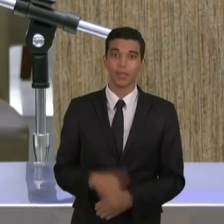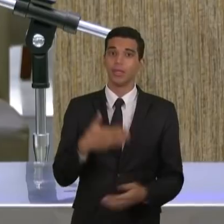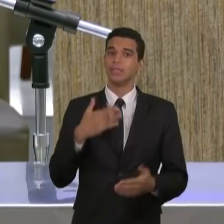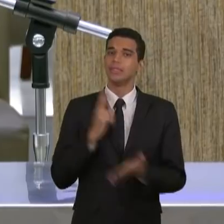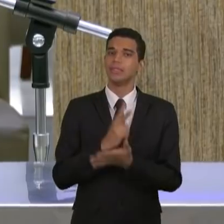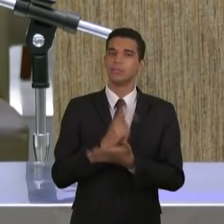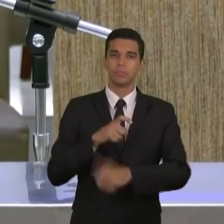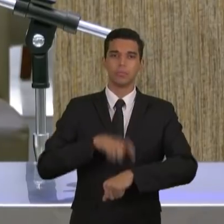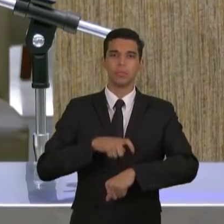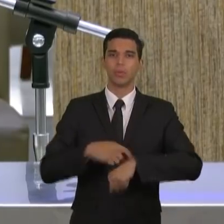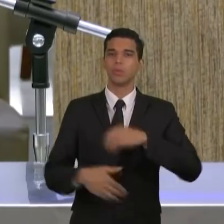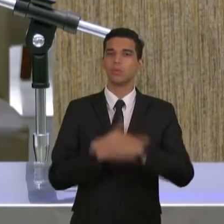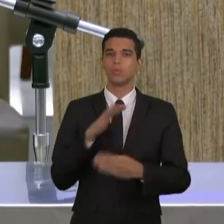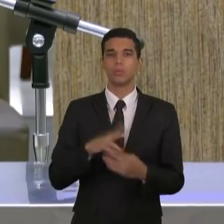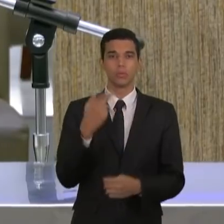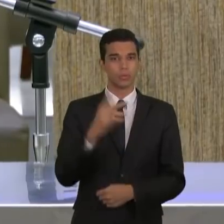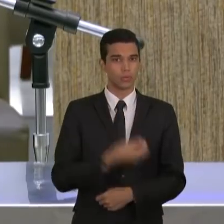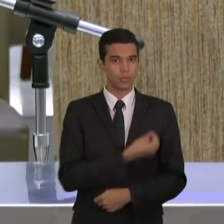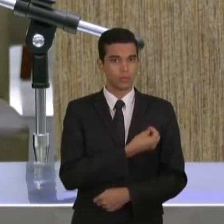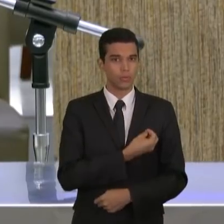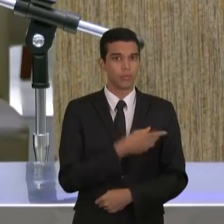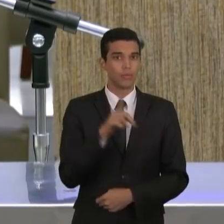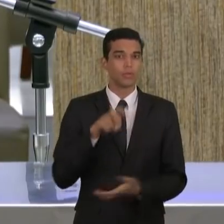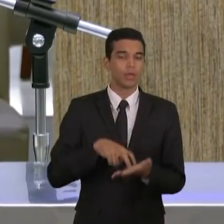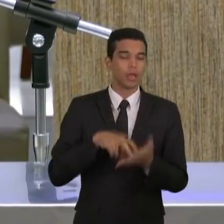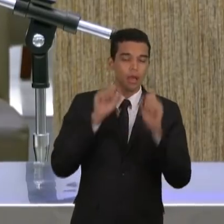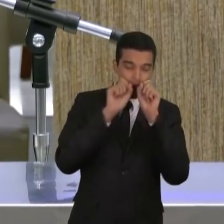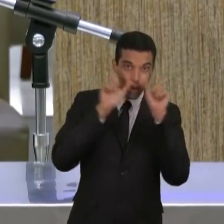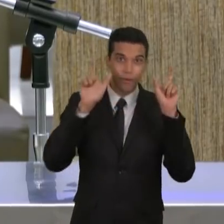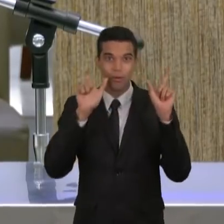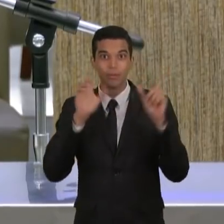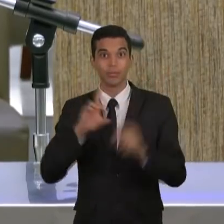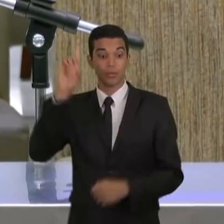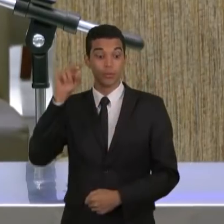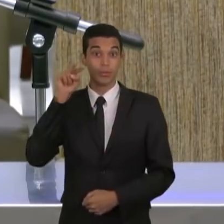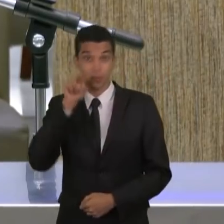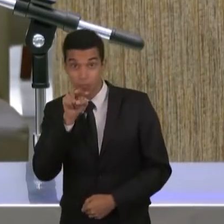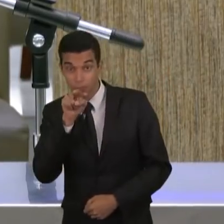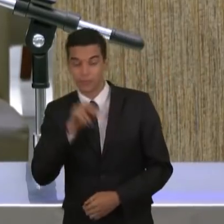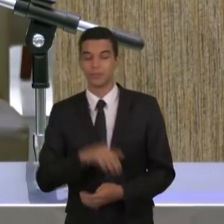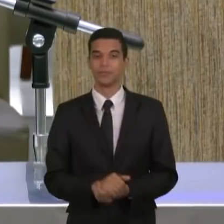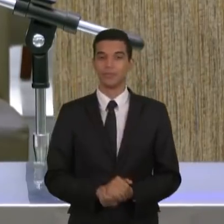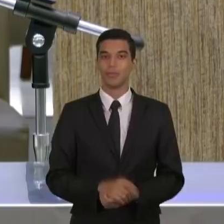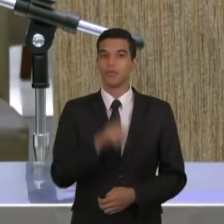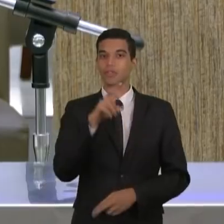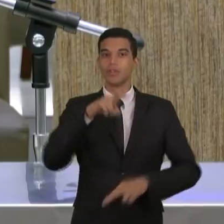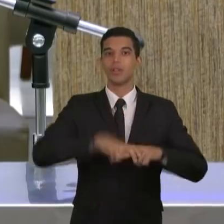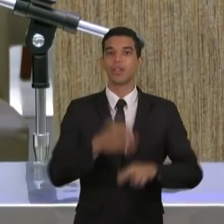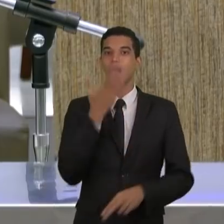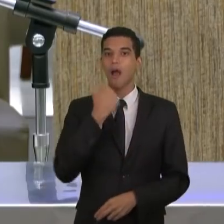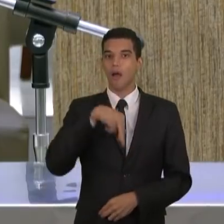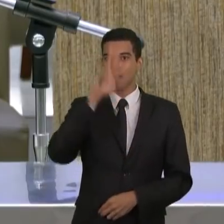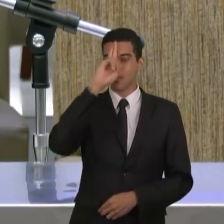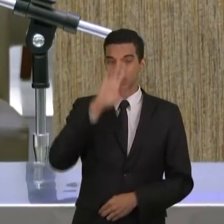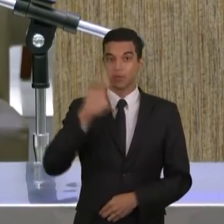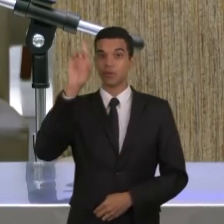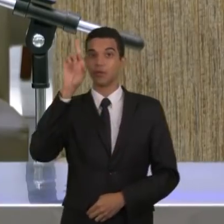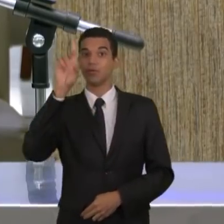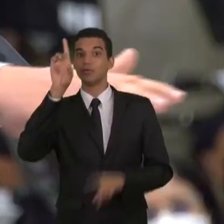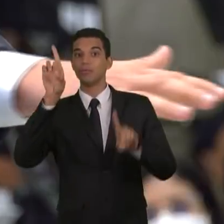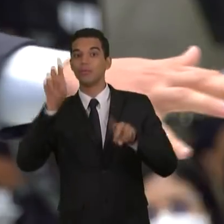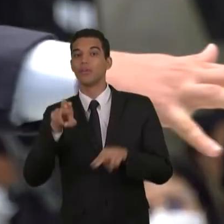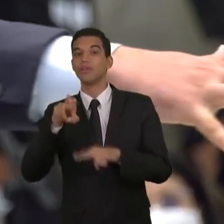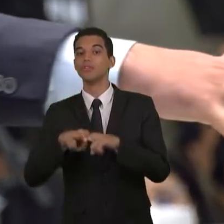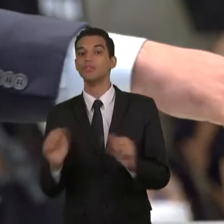Deus está lá vendo você quando você almoça Deus está sentado junto com você quando você vem para o culto à noite Deus